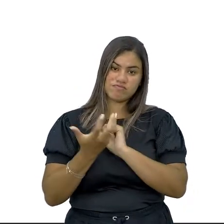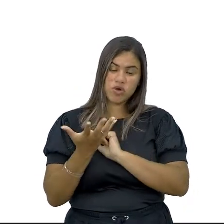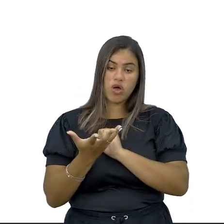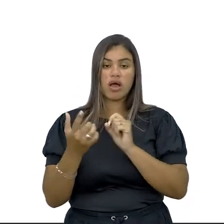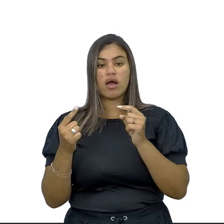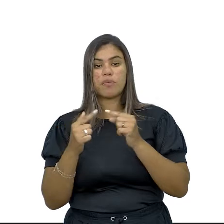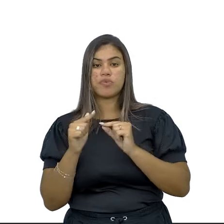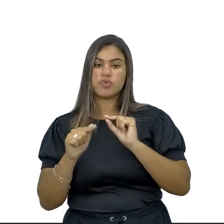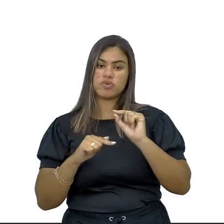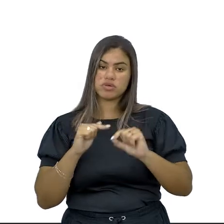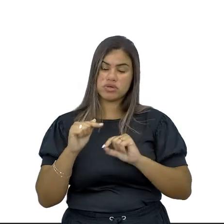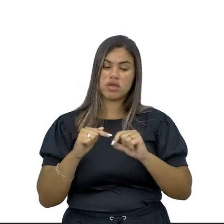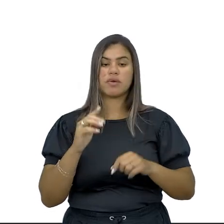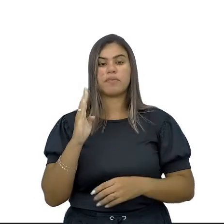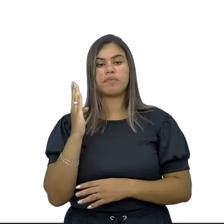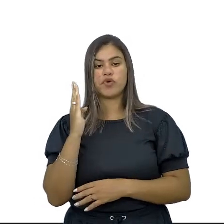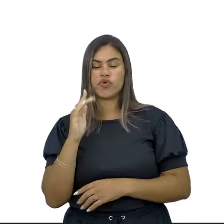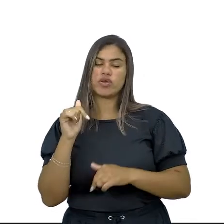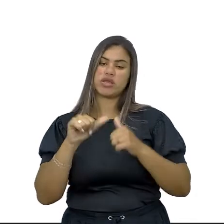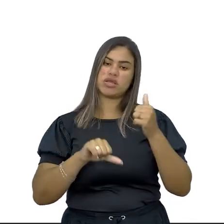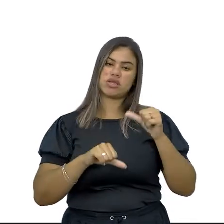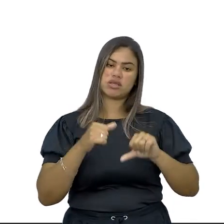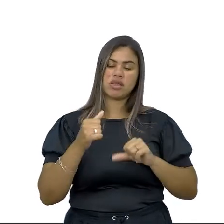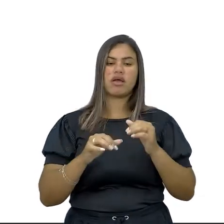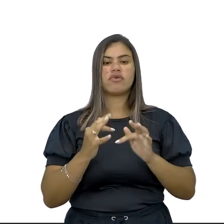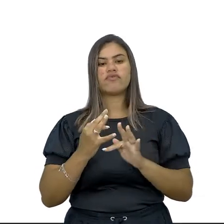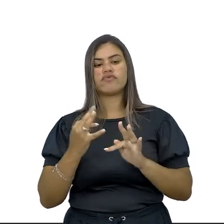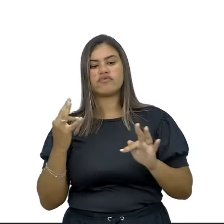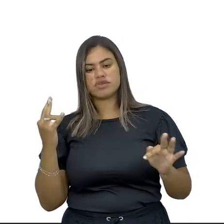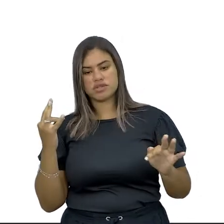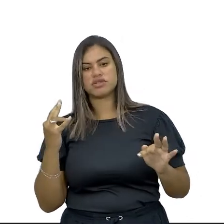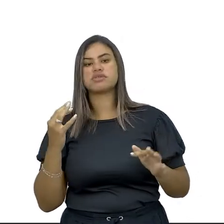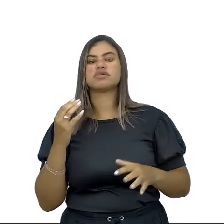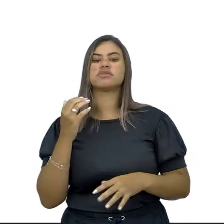tanto aqui com a biologia, quanto com a química, quanto com a física,